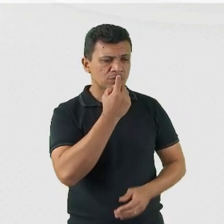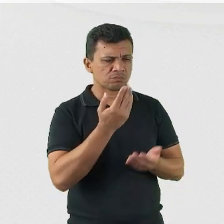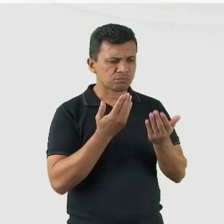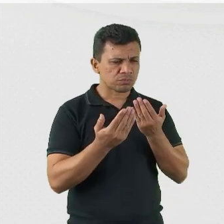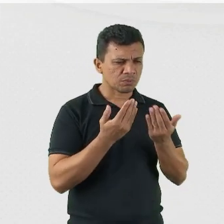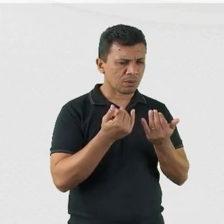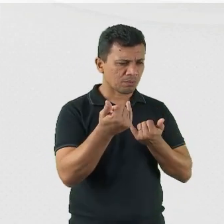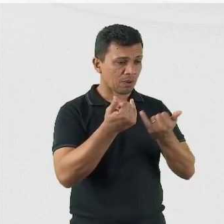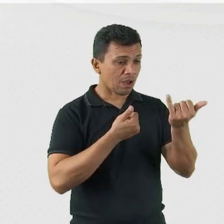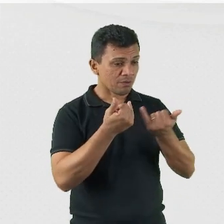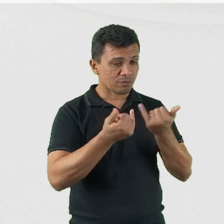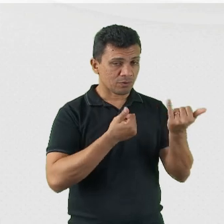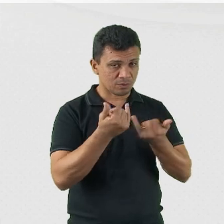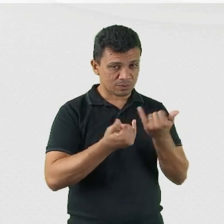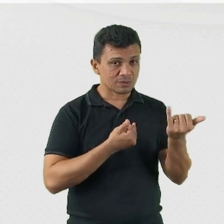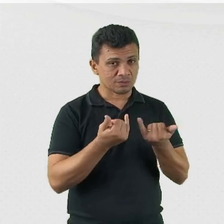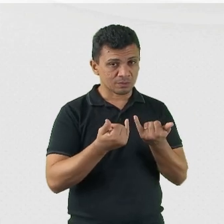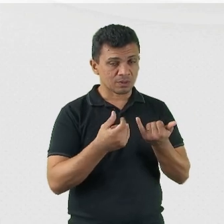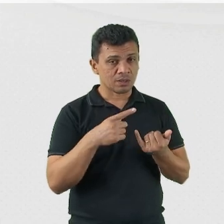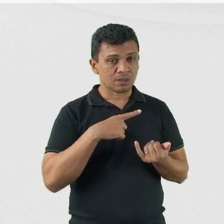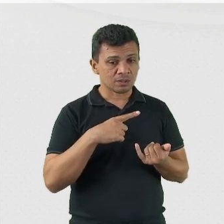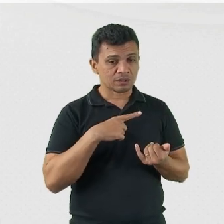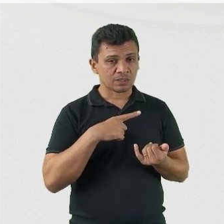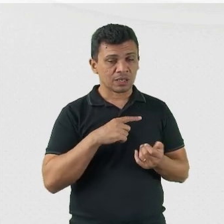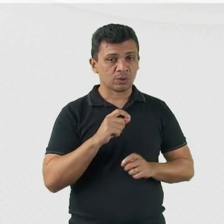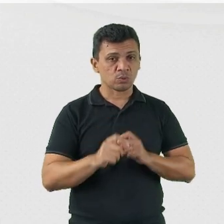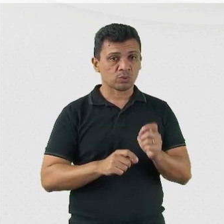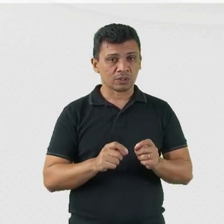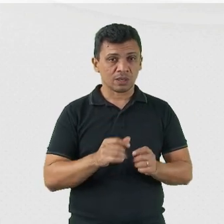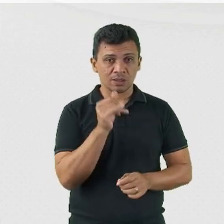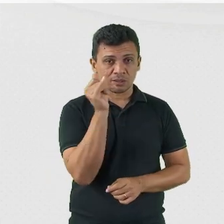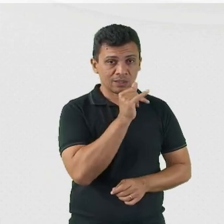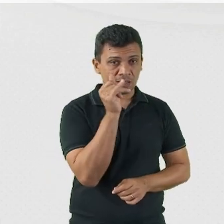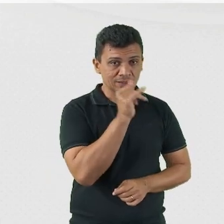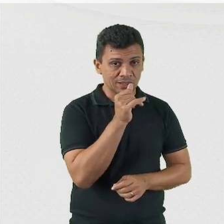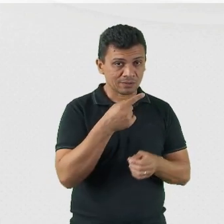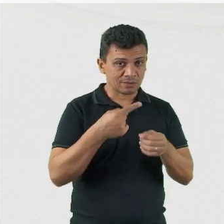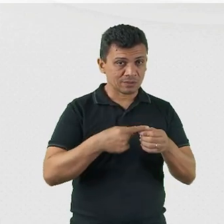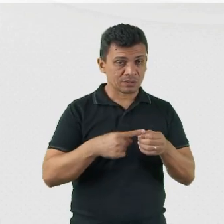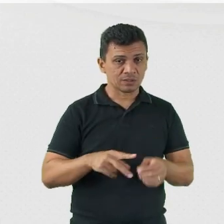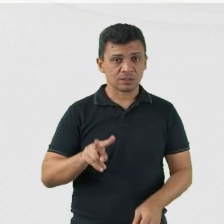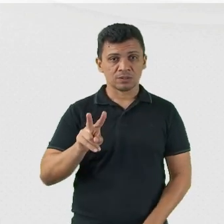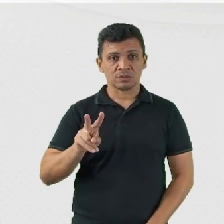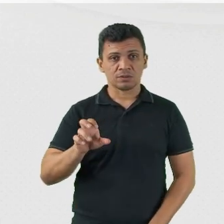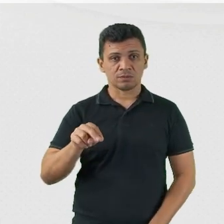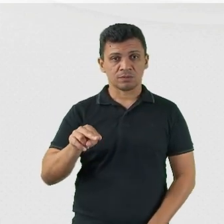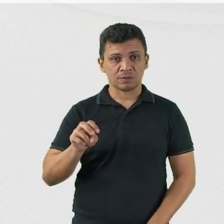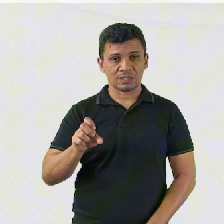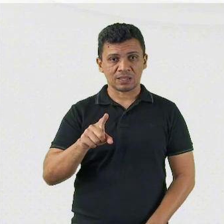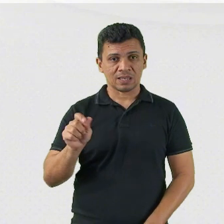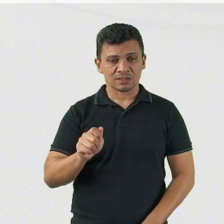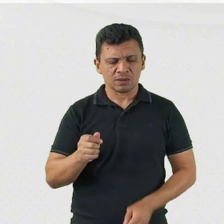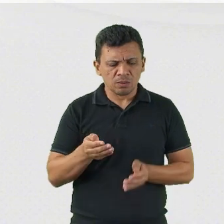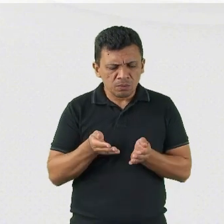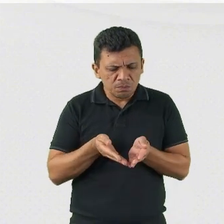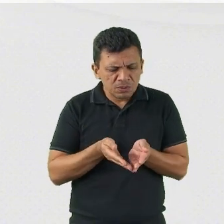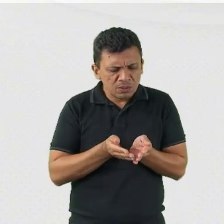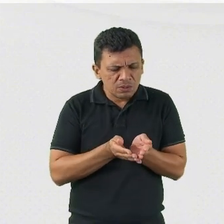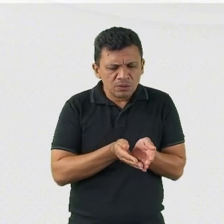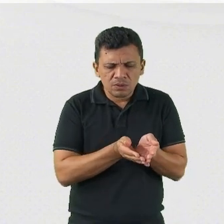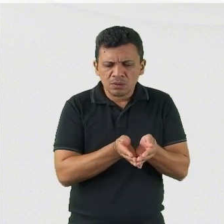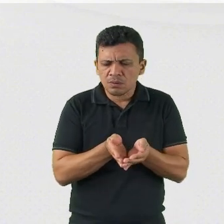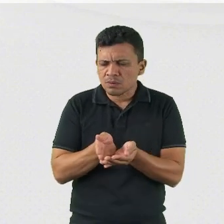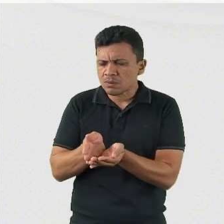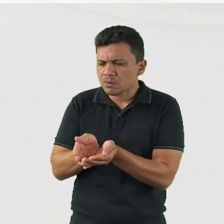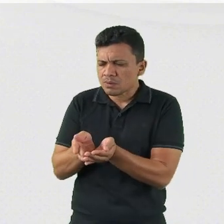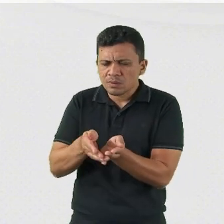informações contidas no fragmento, em Veneza, na Itália, são utilizados pequenos barcos para se deslocar em muitos